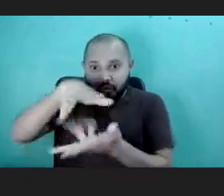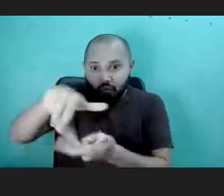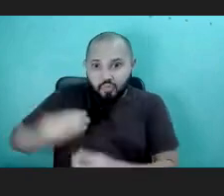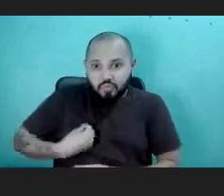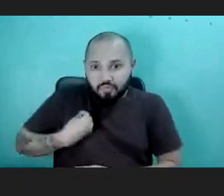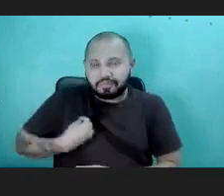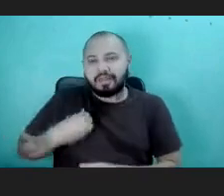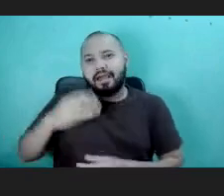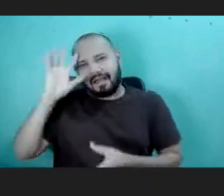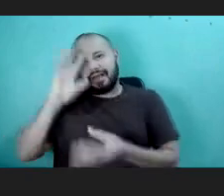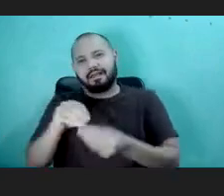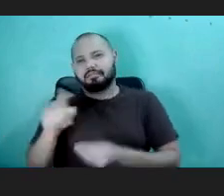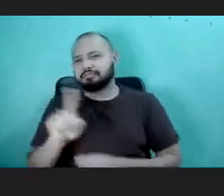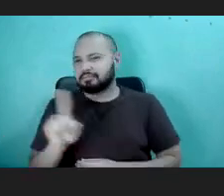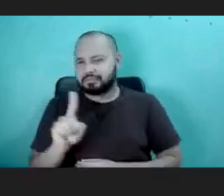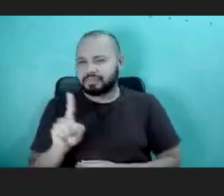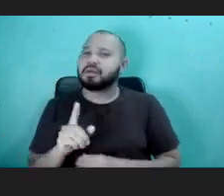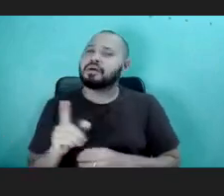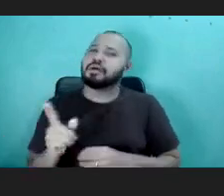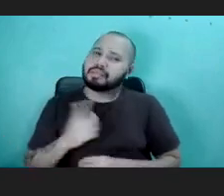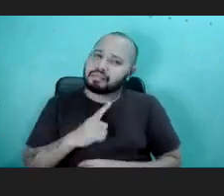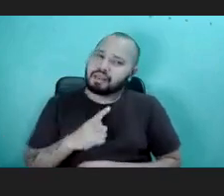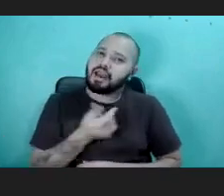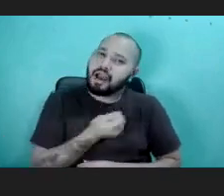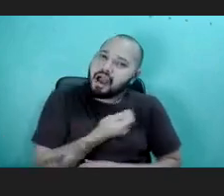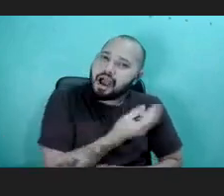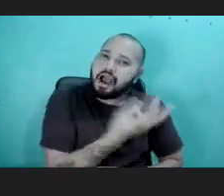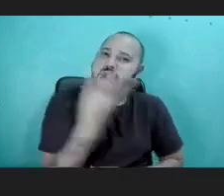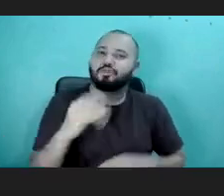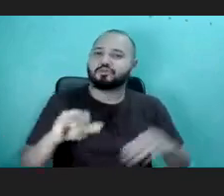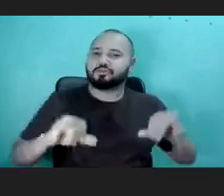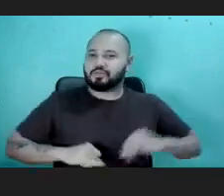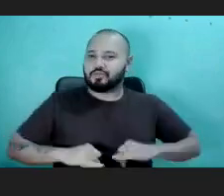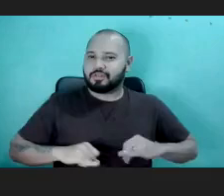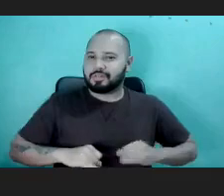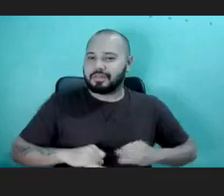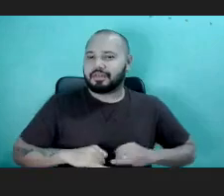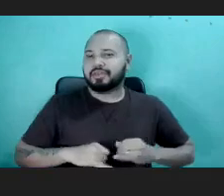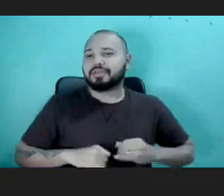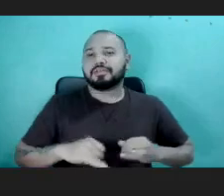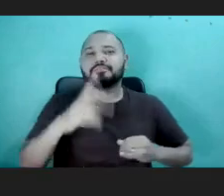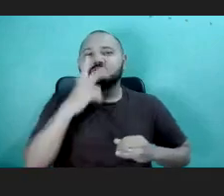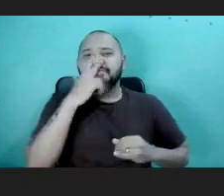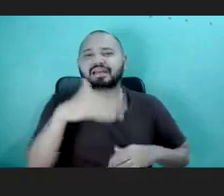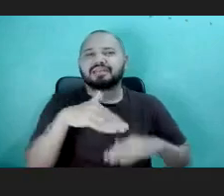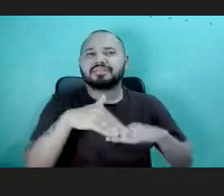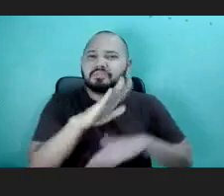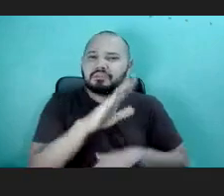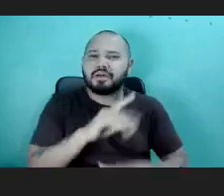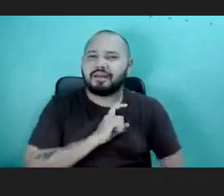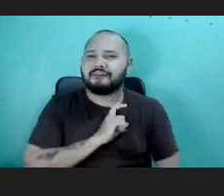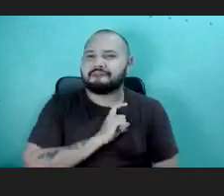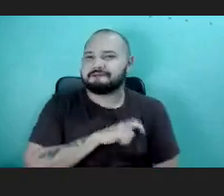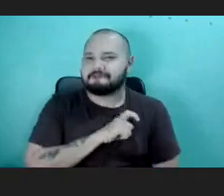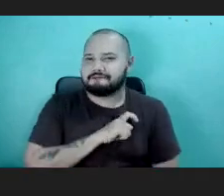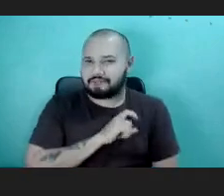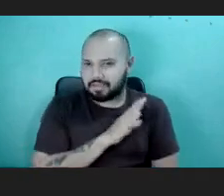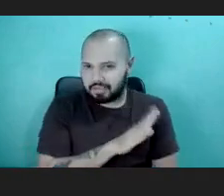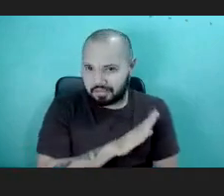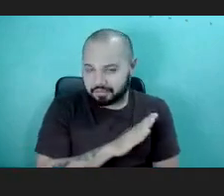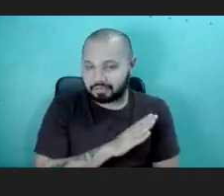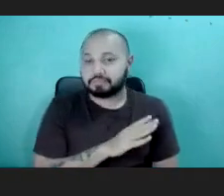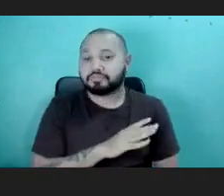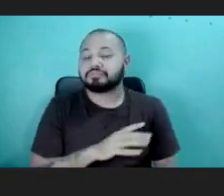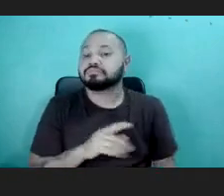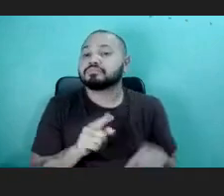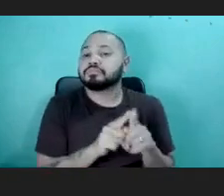Existem alguns sofrimentos que eles são produzidos e são intensificados numa lógica muito mais perversa e que diz muito a respeito das